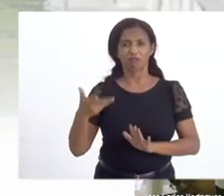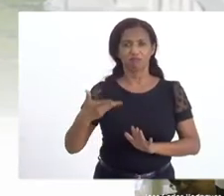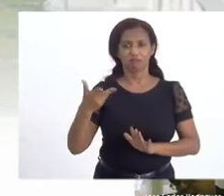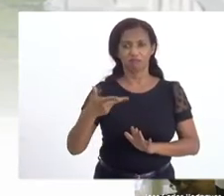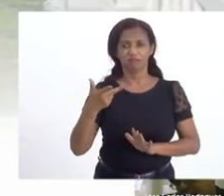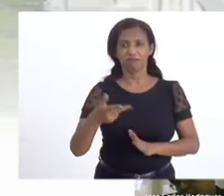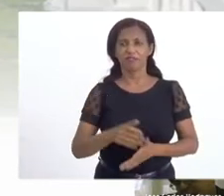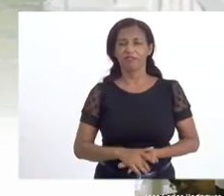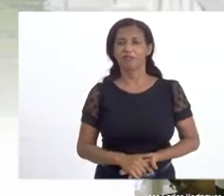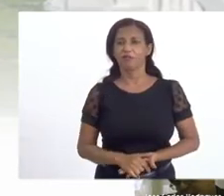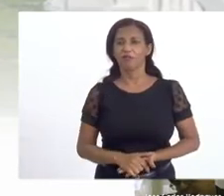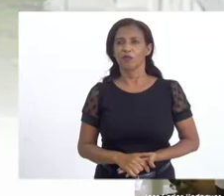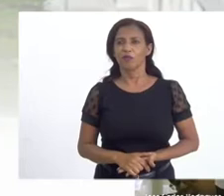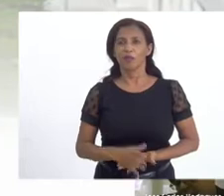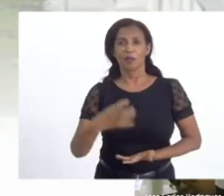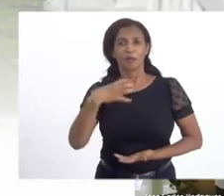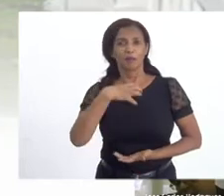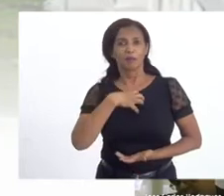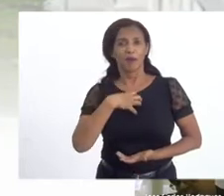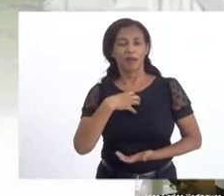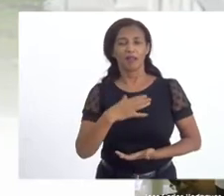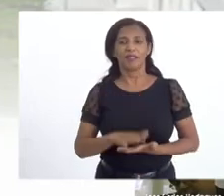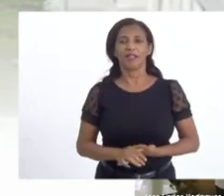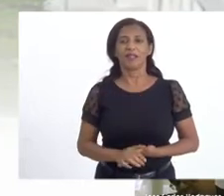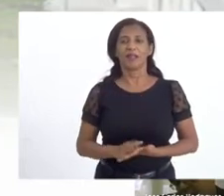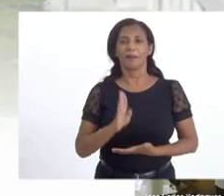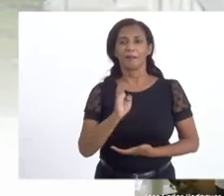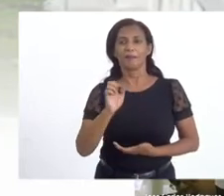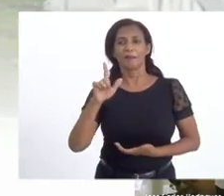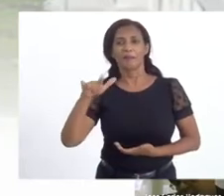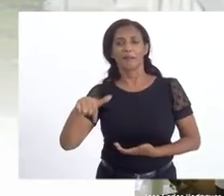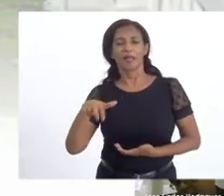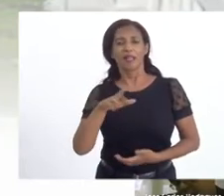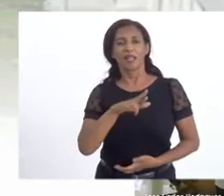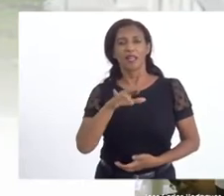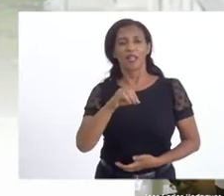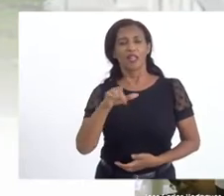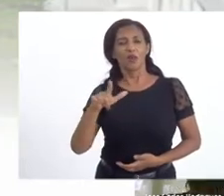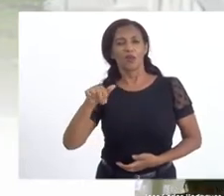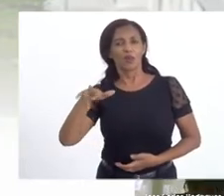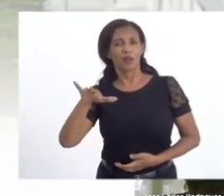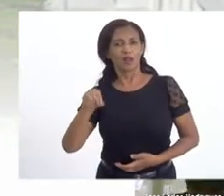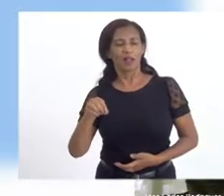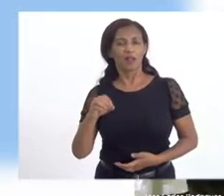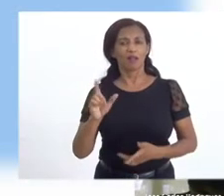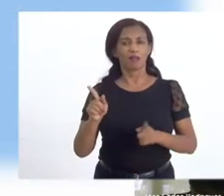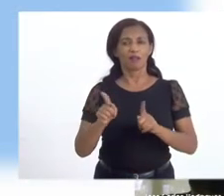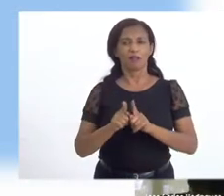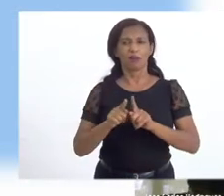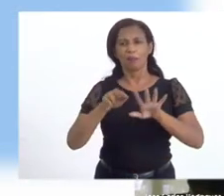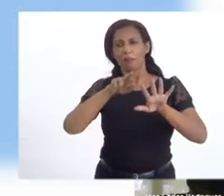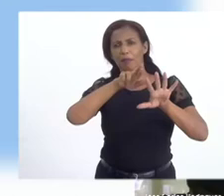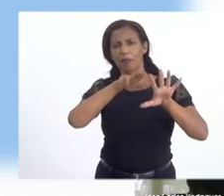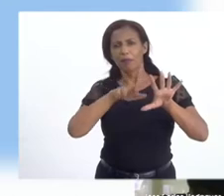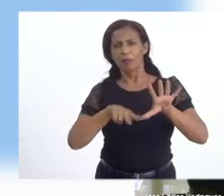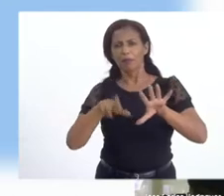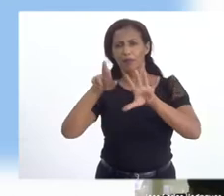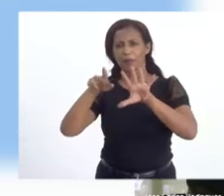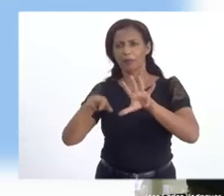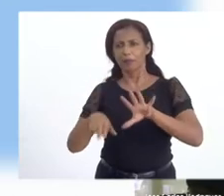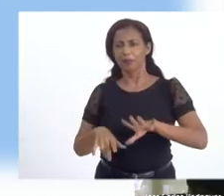isso, Porto Seguro, Uberlândia, Ilhéus, Rio Largo e Campo Grande, no Mato Grosso.